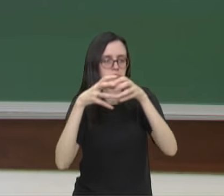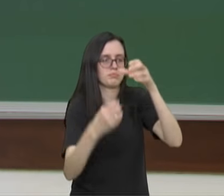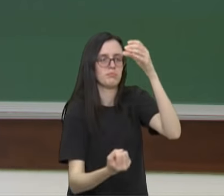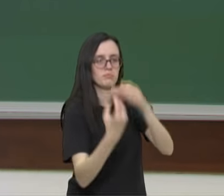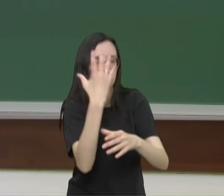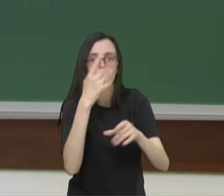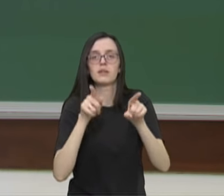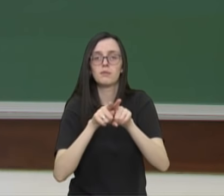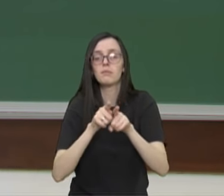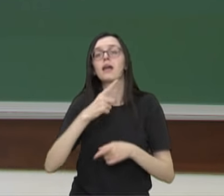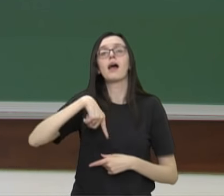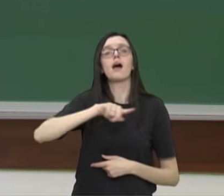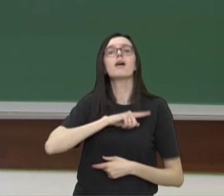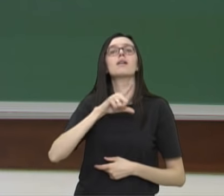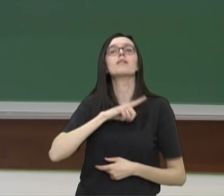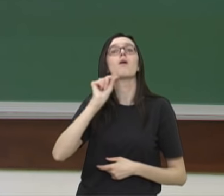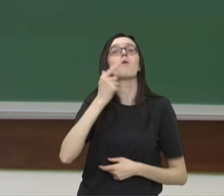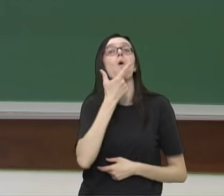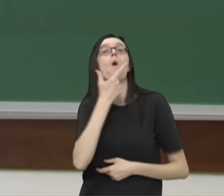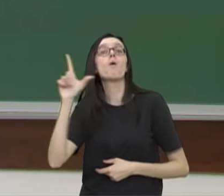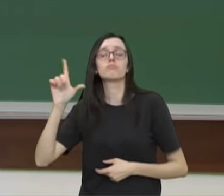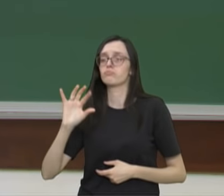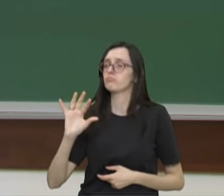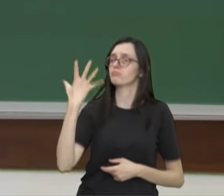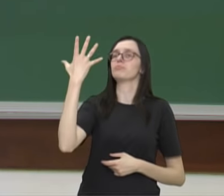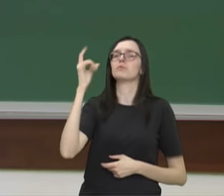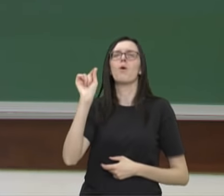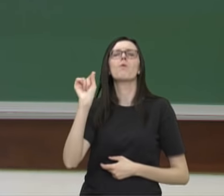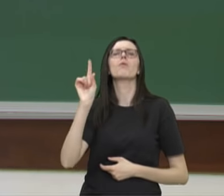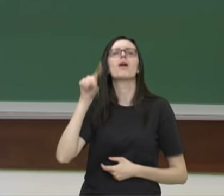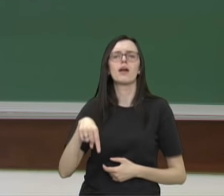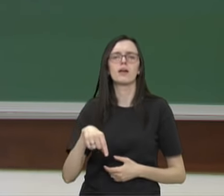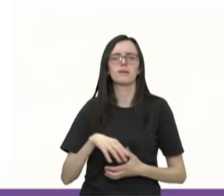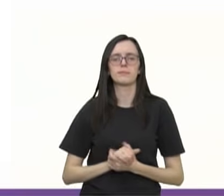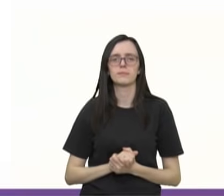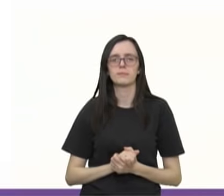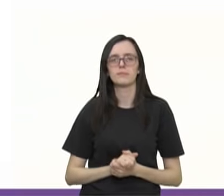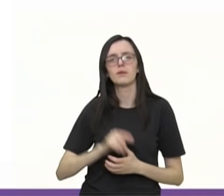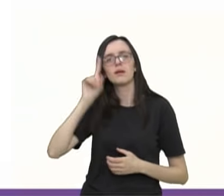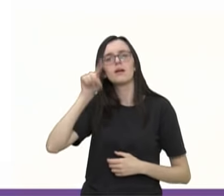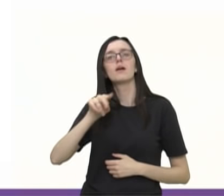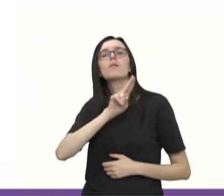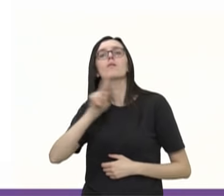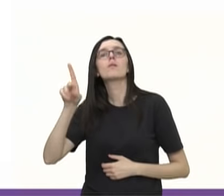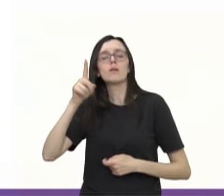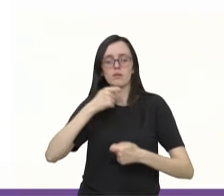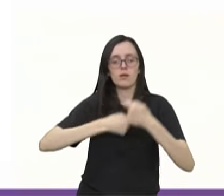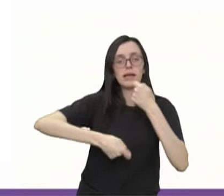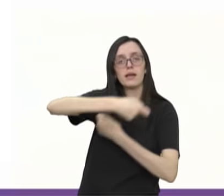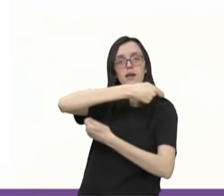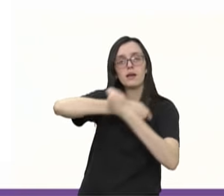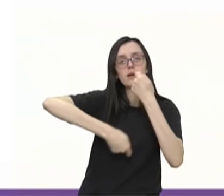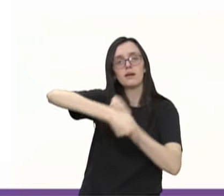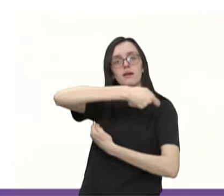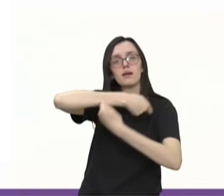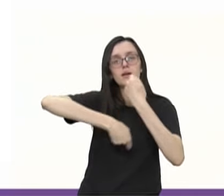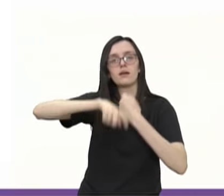momento a gente também tem um outro fenômeno qual que é esse outro fenômeno pessoal a chamada economia b